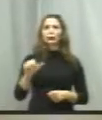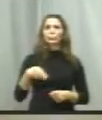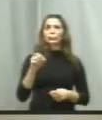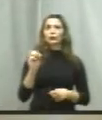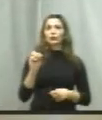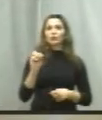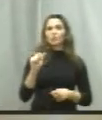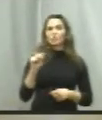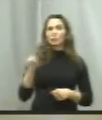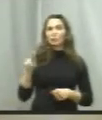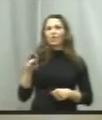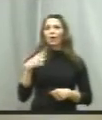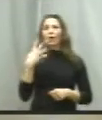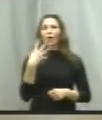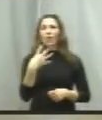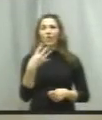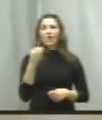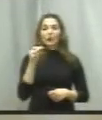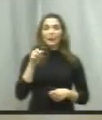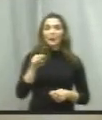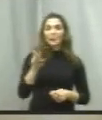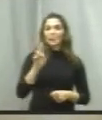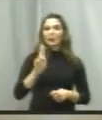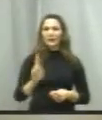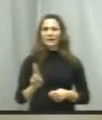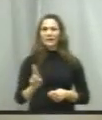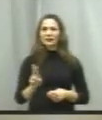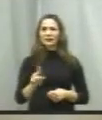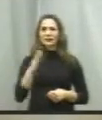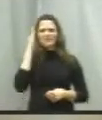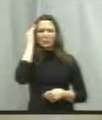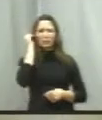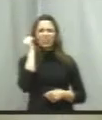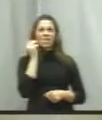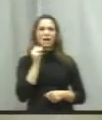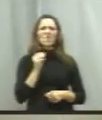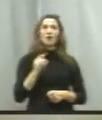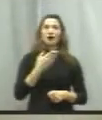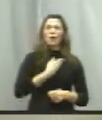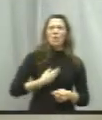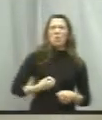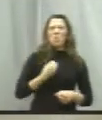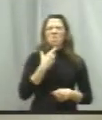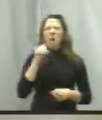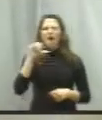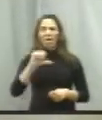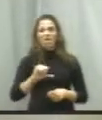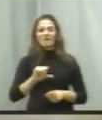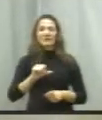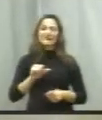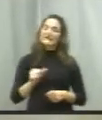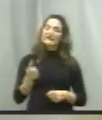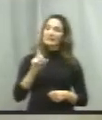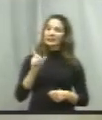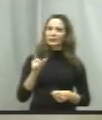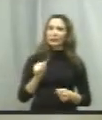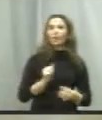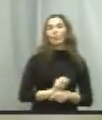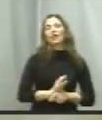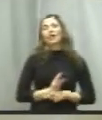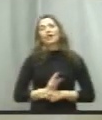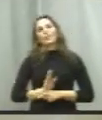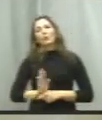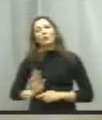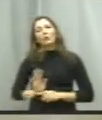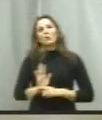R$ 80 mil... para mostrar se o governo está bom ou se não está. Então, pessoal, por favor, vamos ajudar com carinho